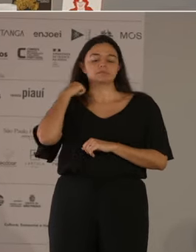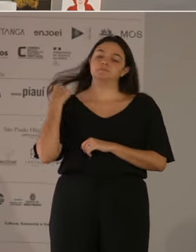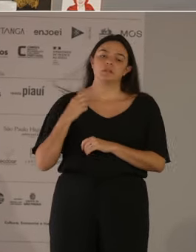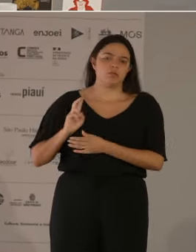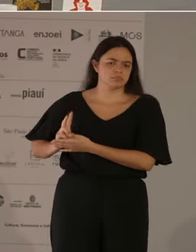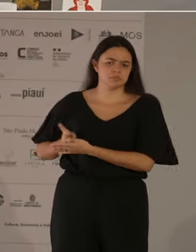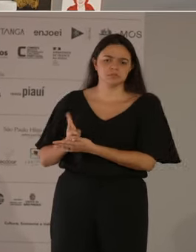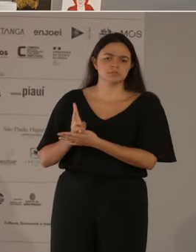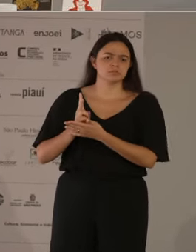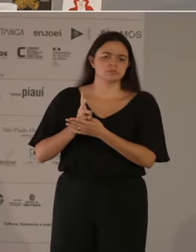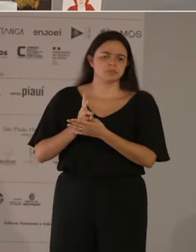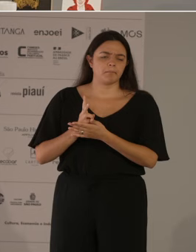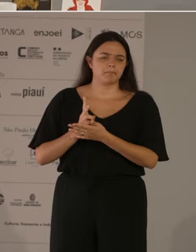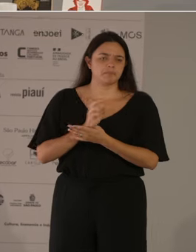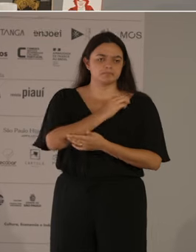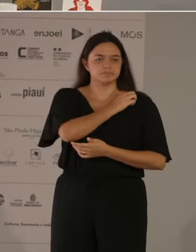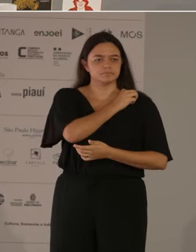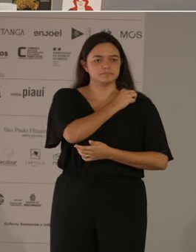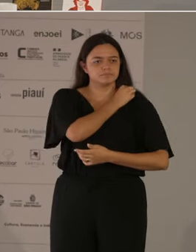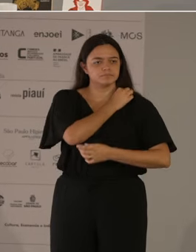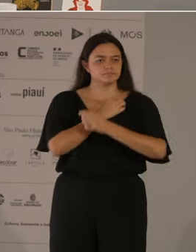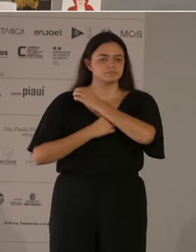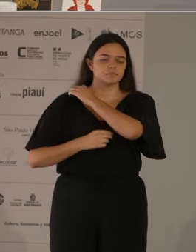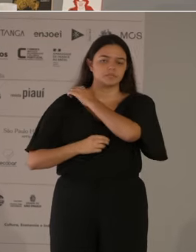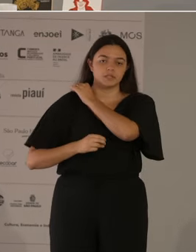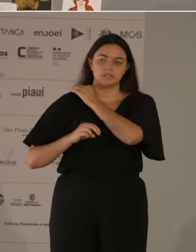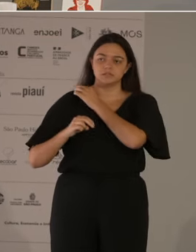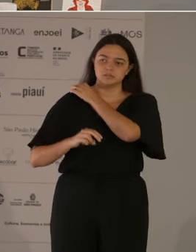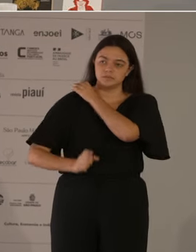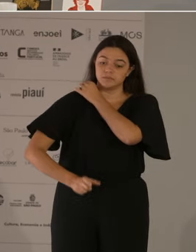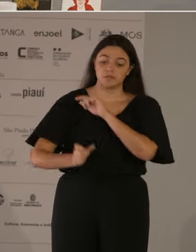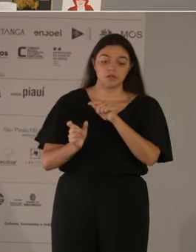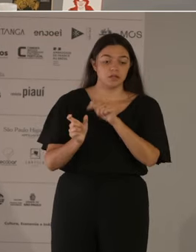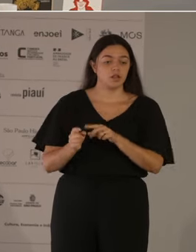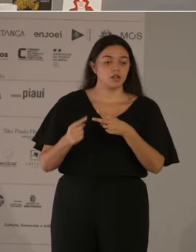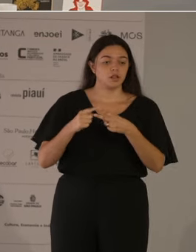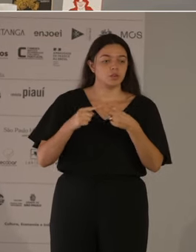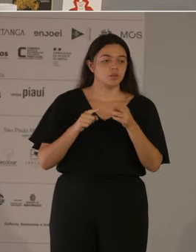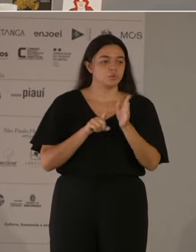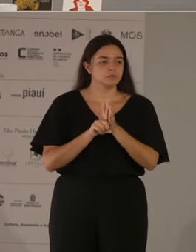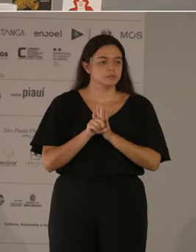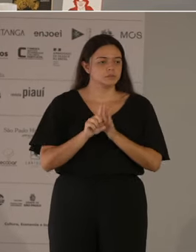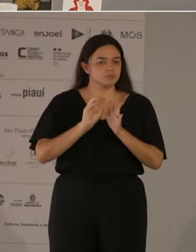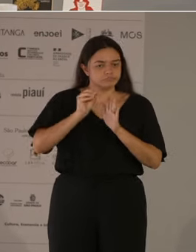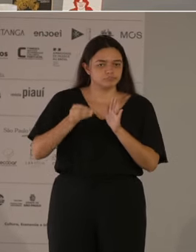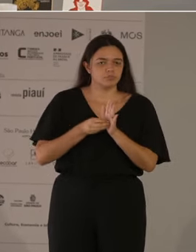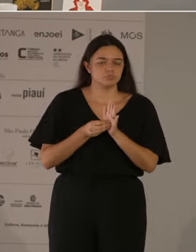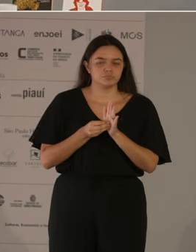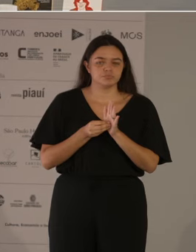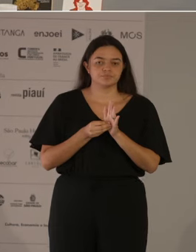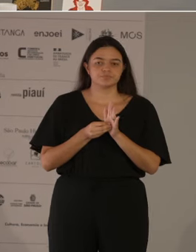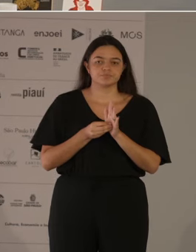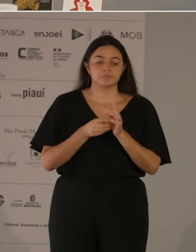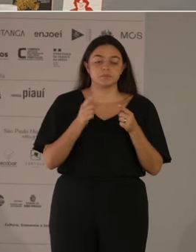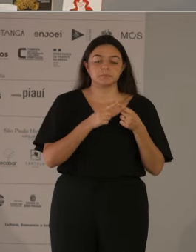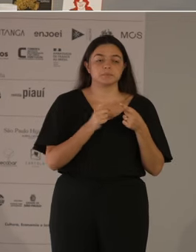tem que ser infeliz, né? E continuando na Nied, Bernardo, para você, são duas perguntas que eu vou juntar numa só, né? A primeira